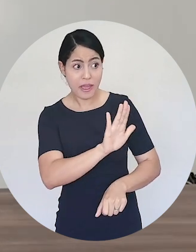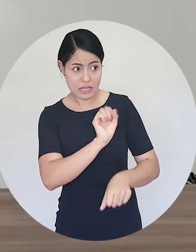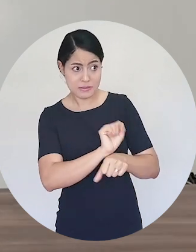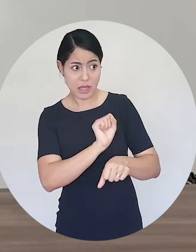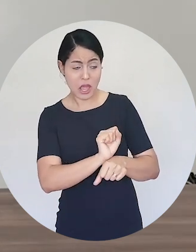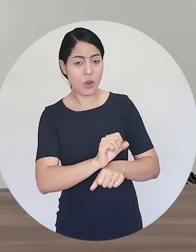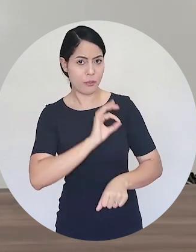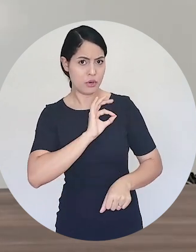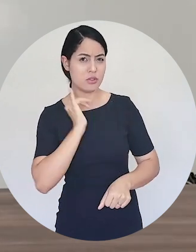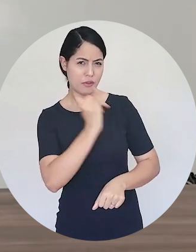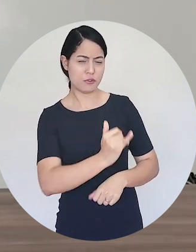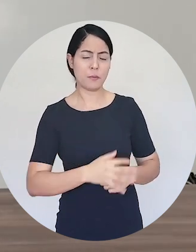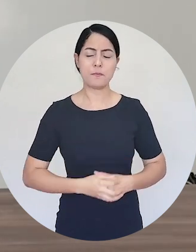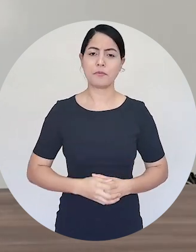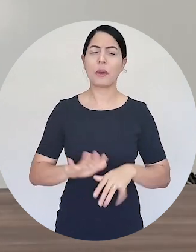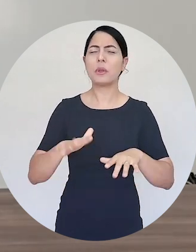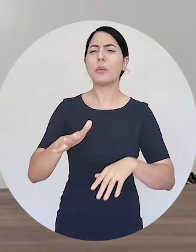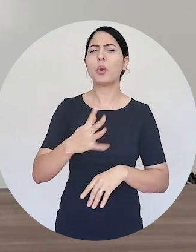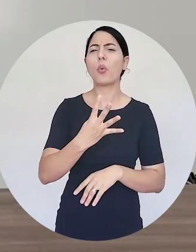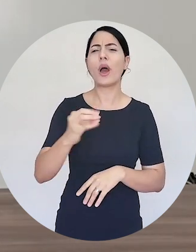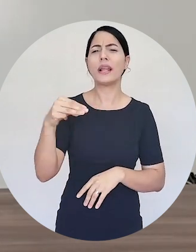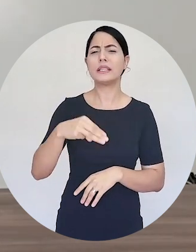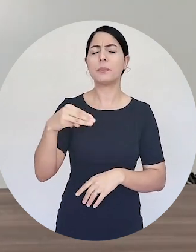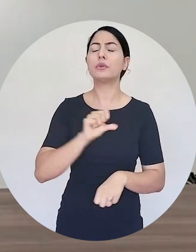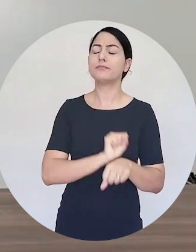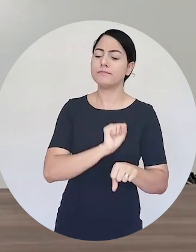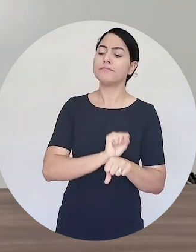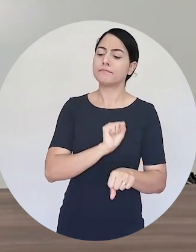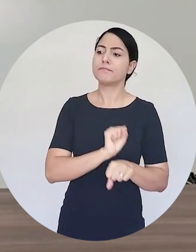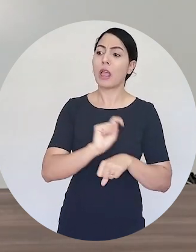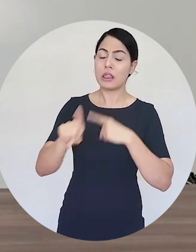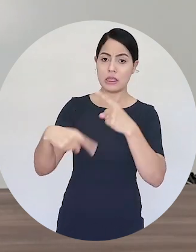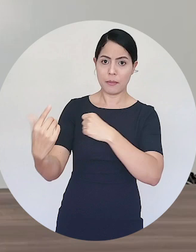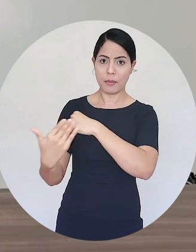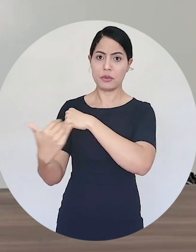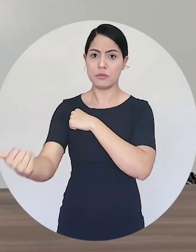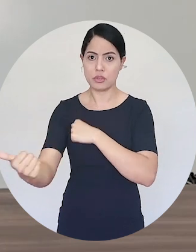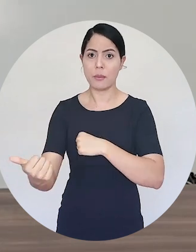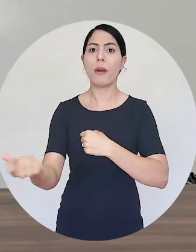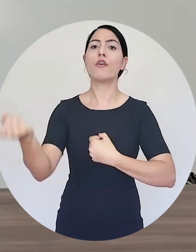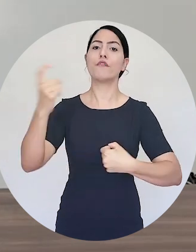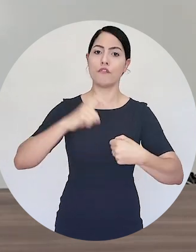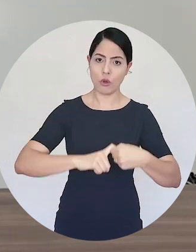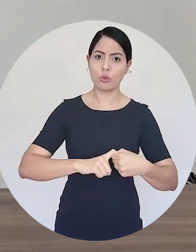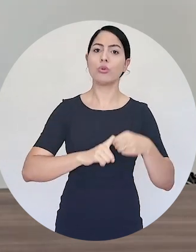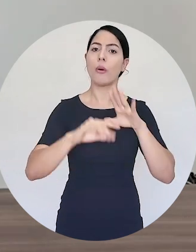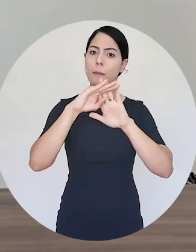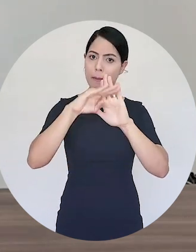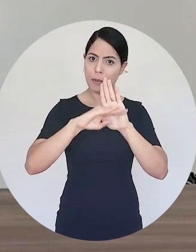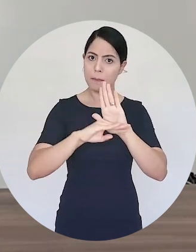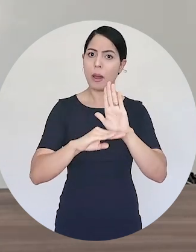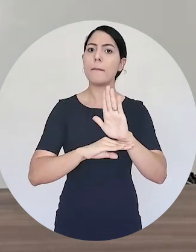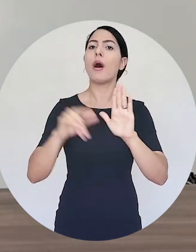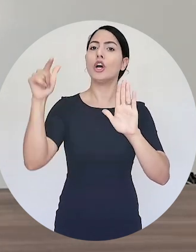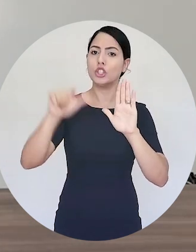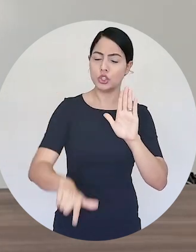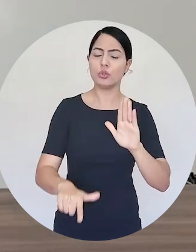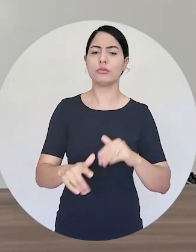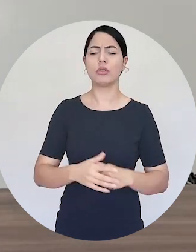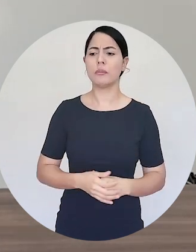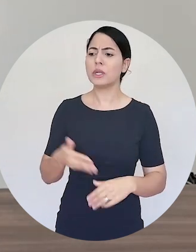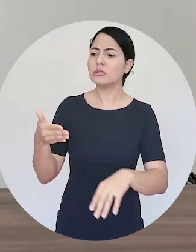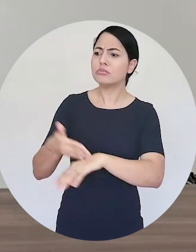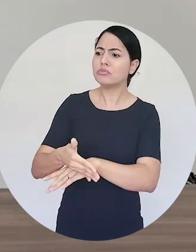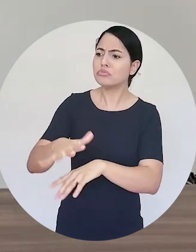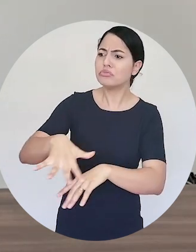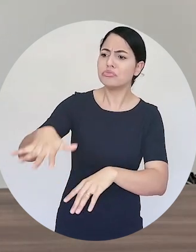um pouco." Esperei do lado de fora em torno de 40 minutos. Foi quando me chamaram para tomar de novo o procedimento.